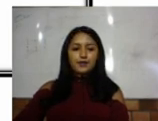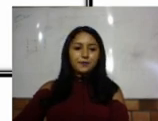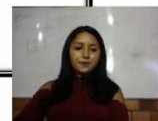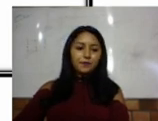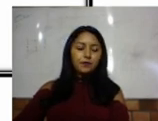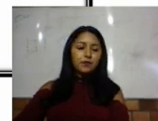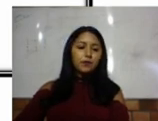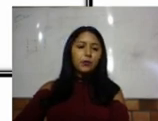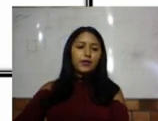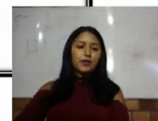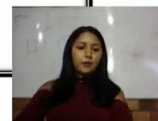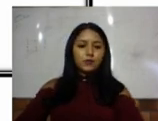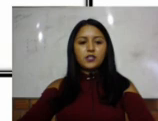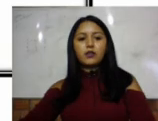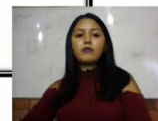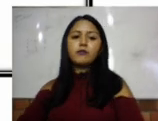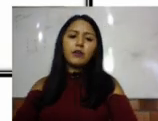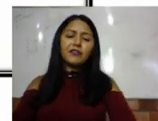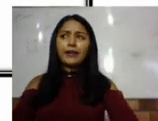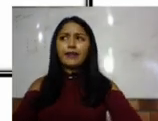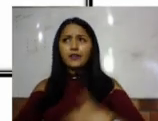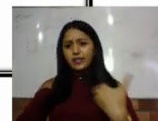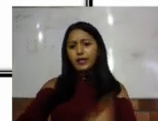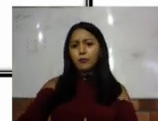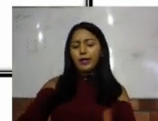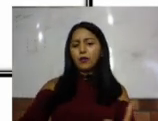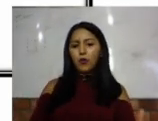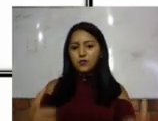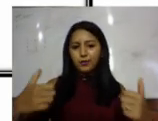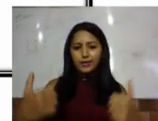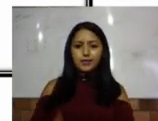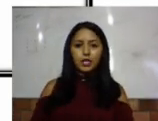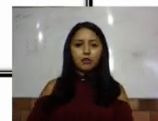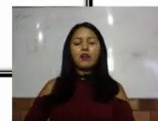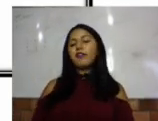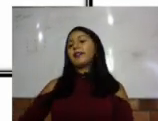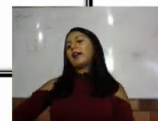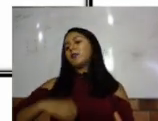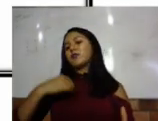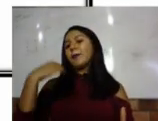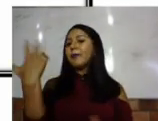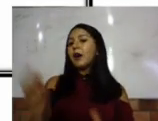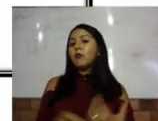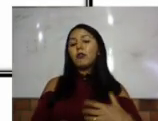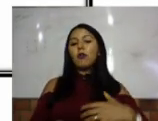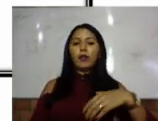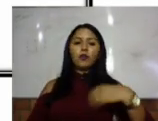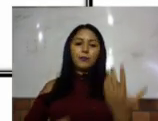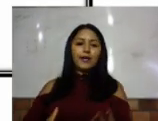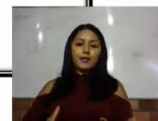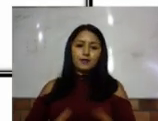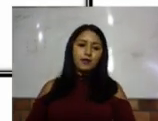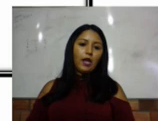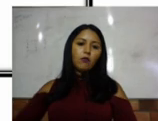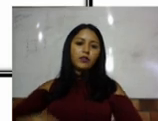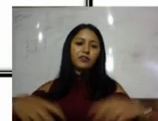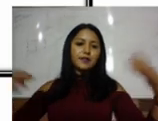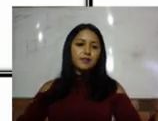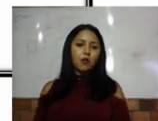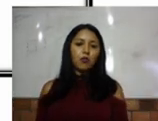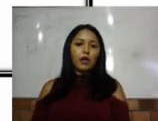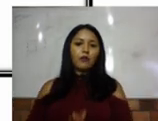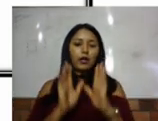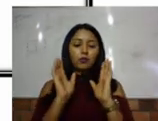universalis por exemplo seja uma verdade que aqui para nós no brasil é uma verdade no japão em qualquer outro país